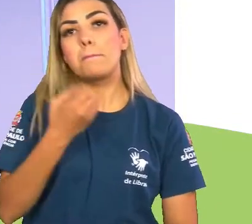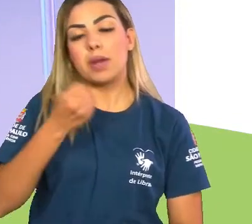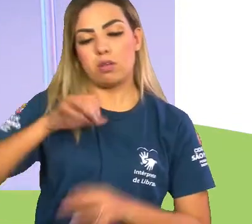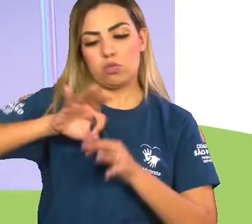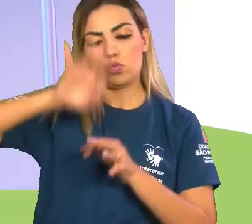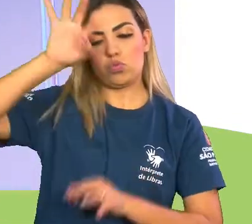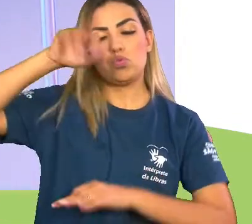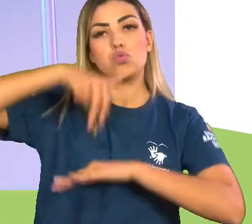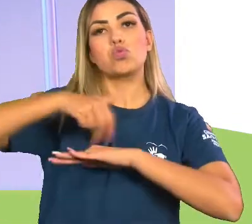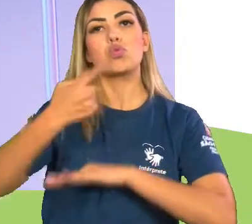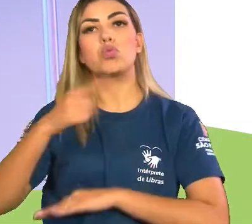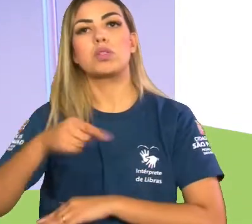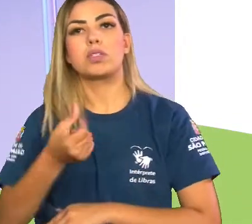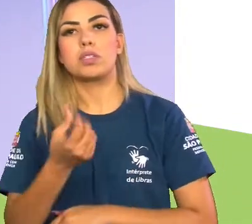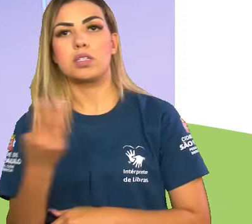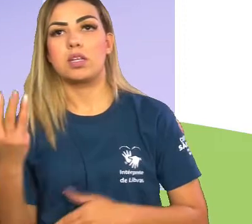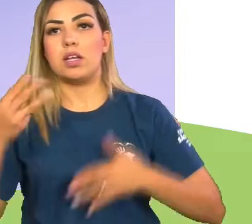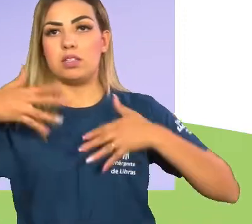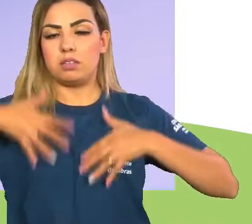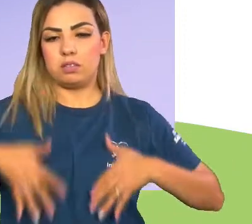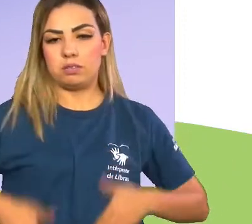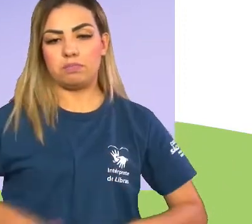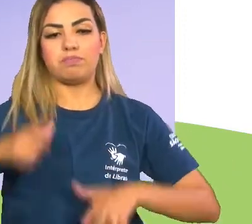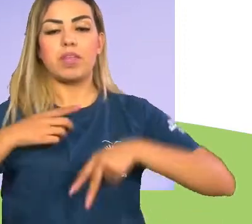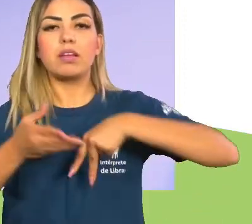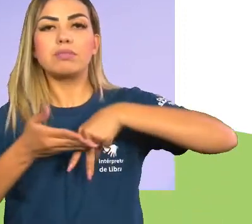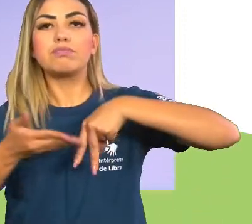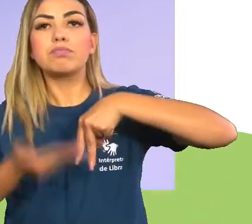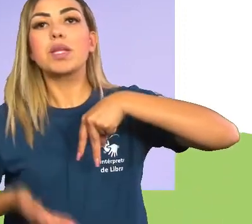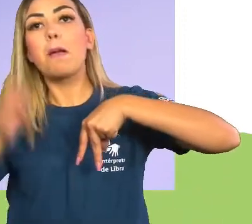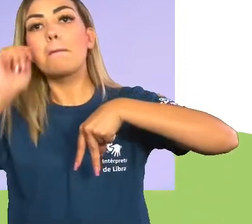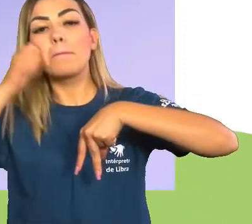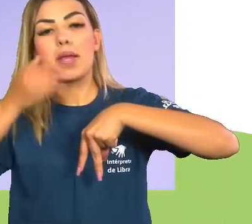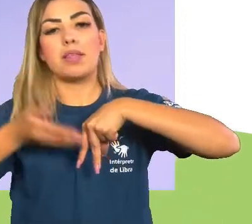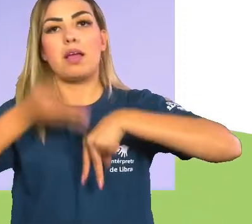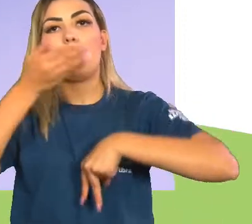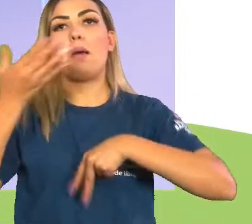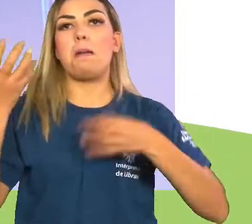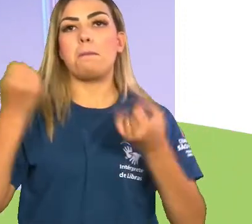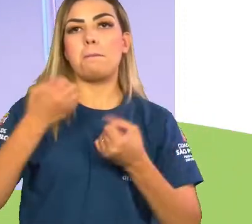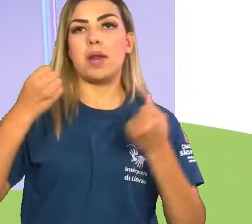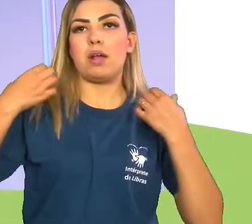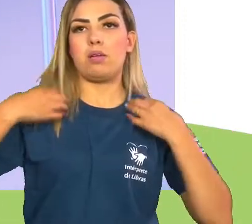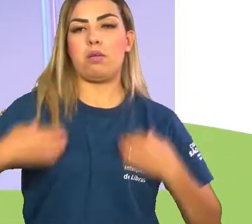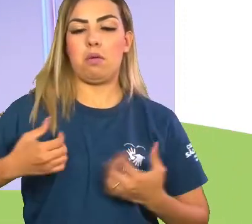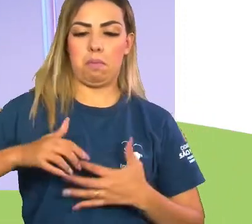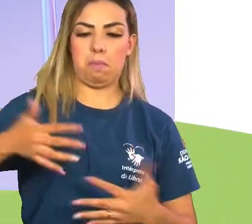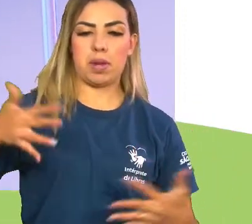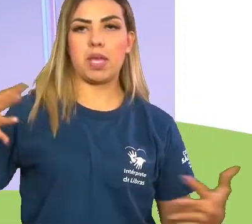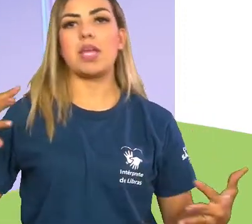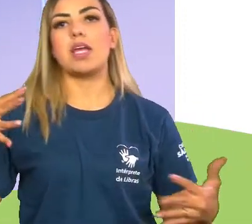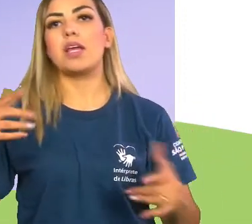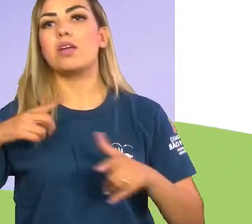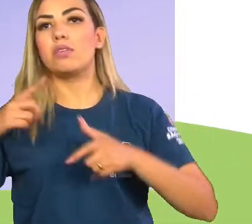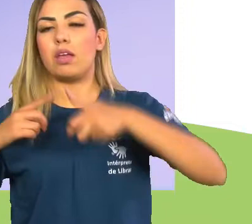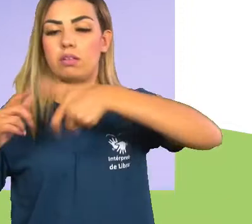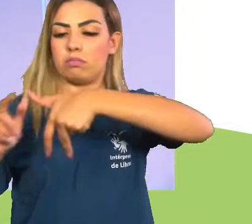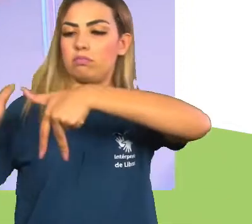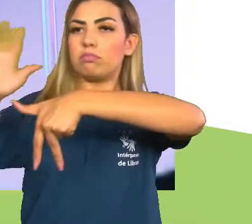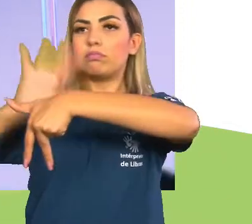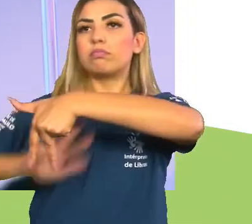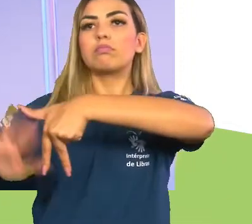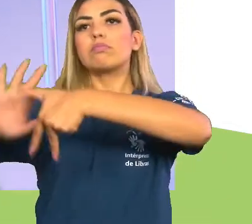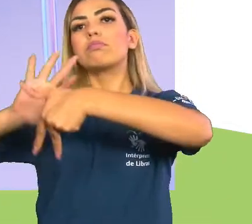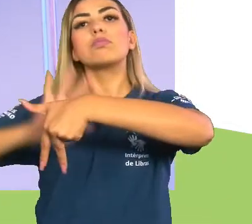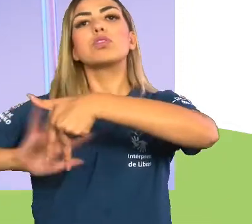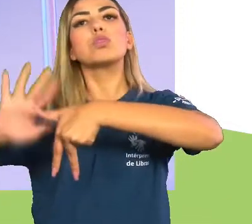1,63m, eu estou vestindo um macacão com calças pretas, a parte de cima branca com alguns brilhos. Eu estou aqui atrás de um púlpito,